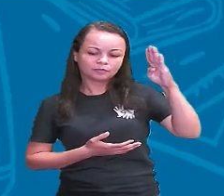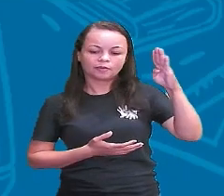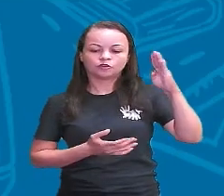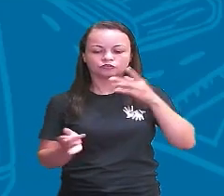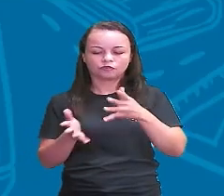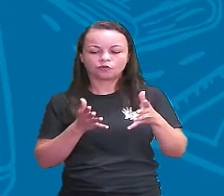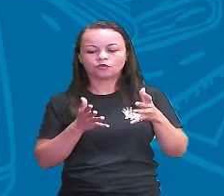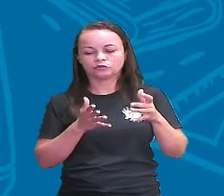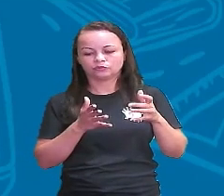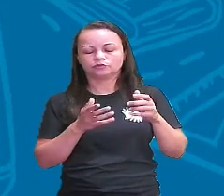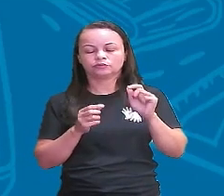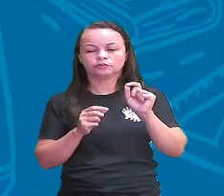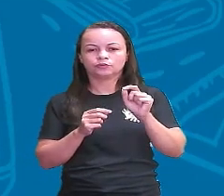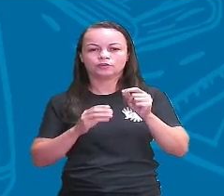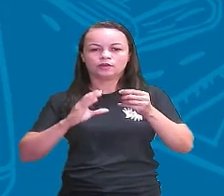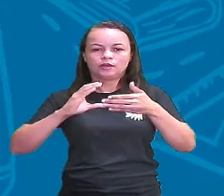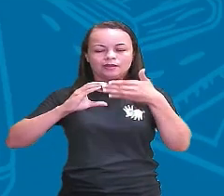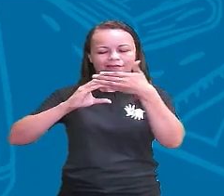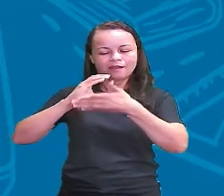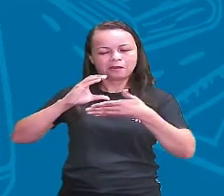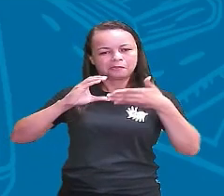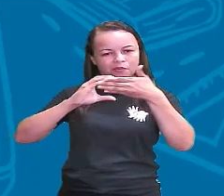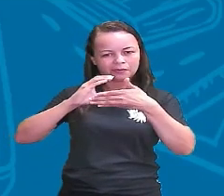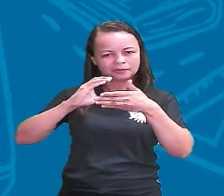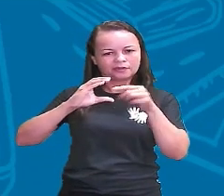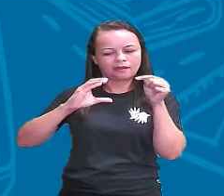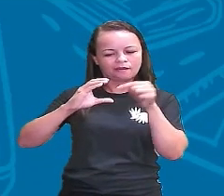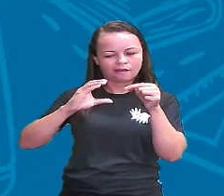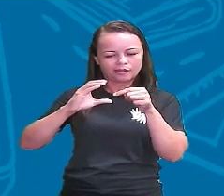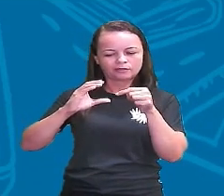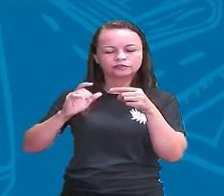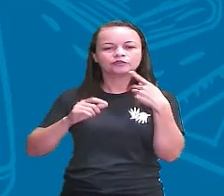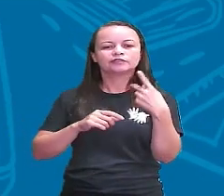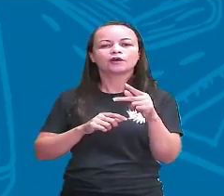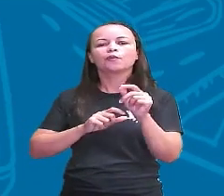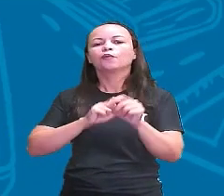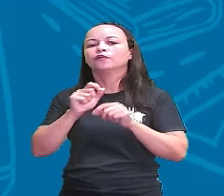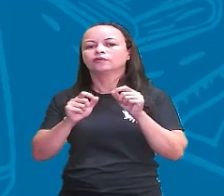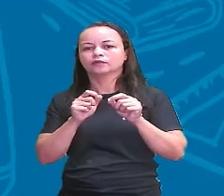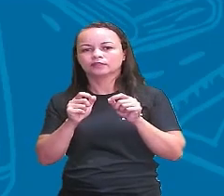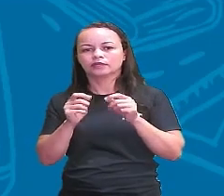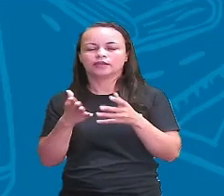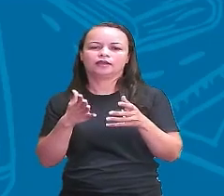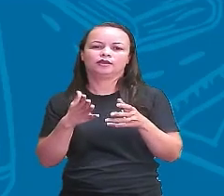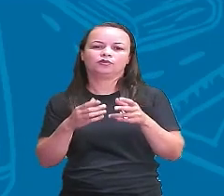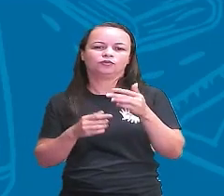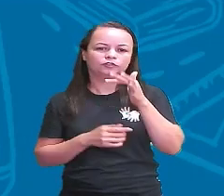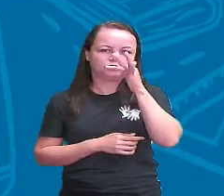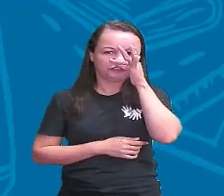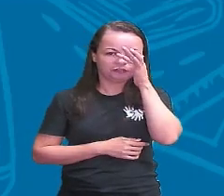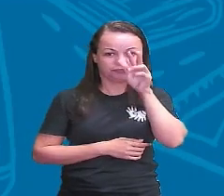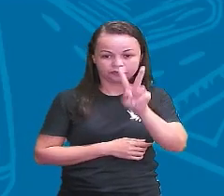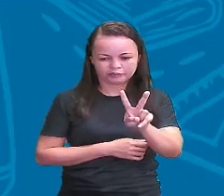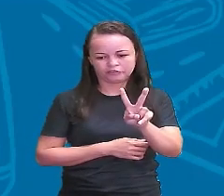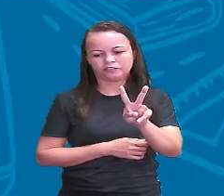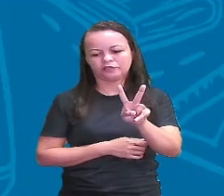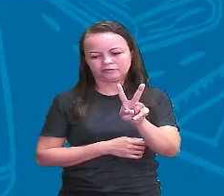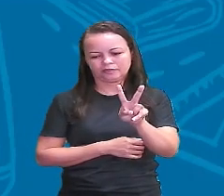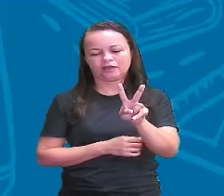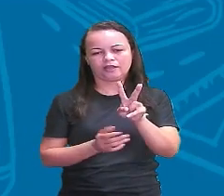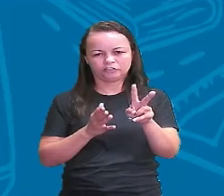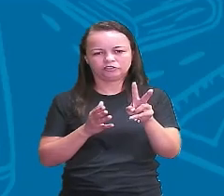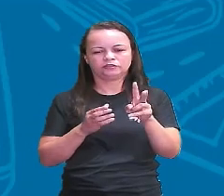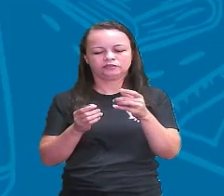tinha dito para vocês, ó, do carboidrato, as principais fontes de carboidrato são os vegetais, tá certo? São os alimentos